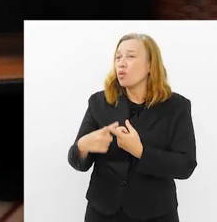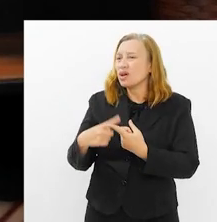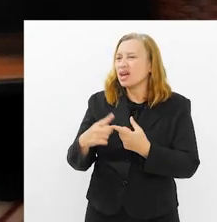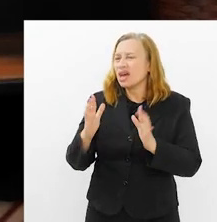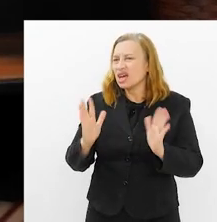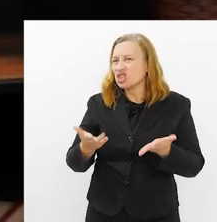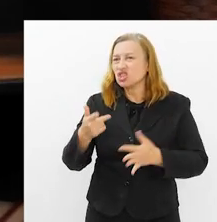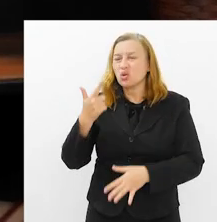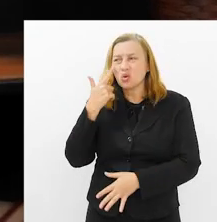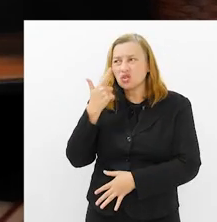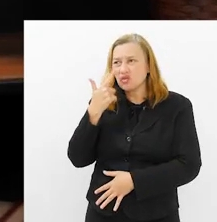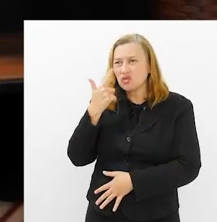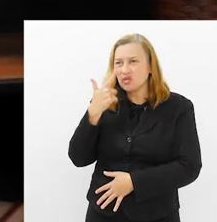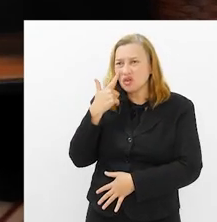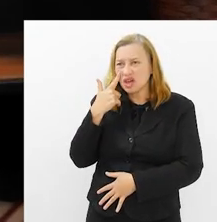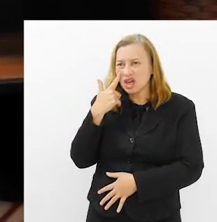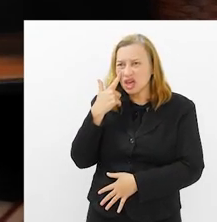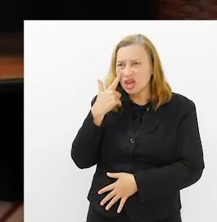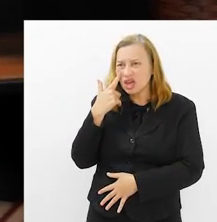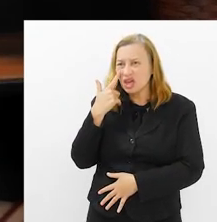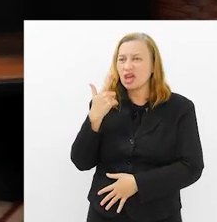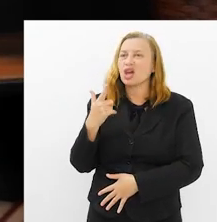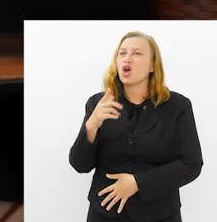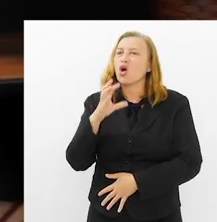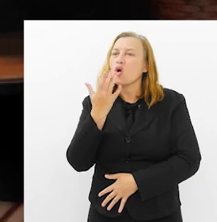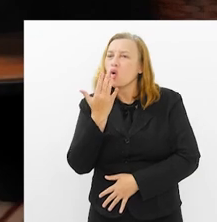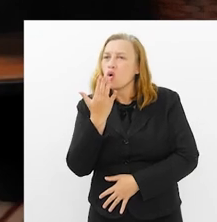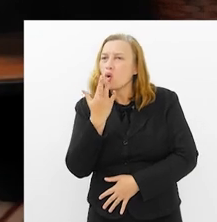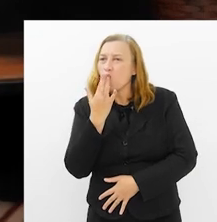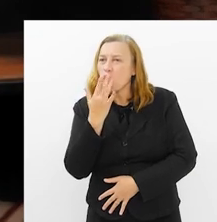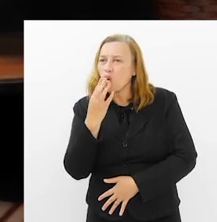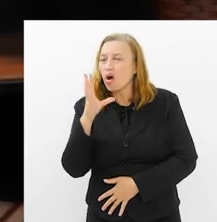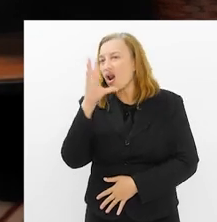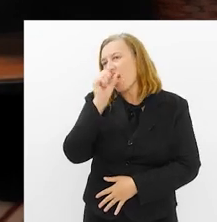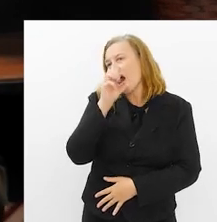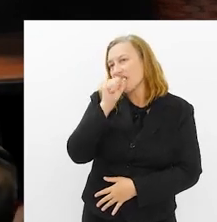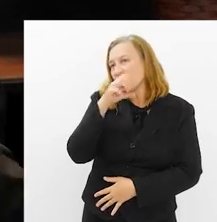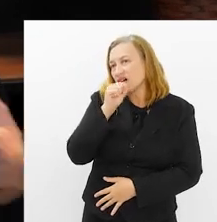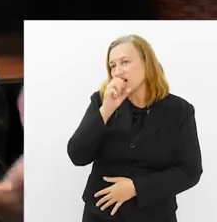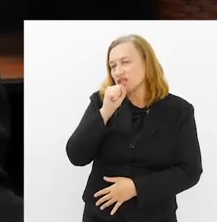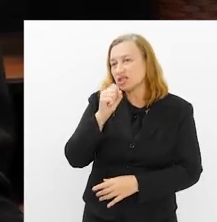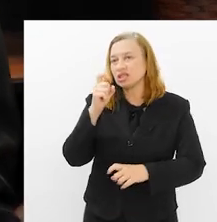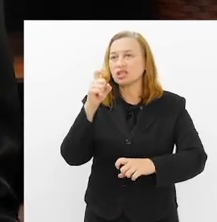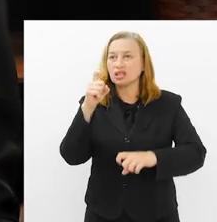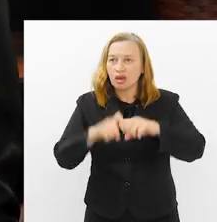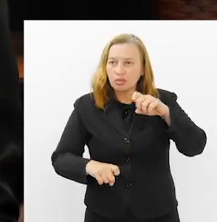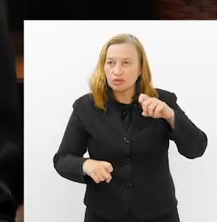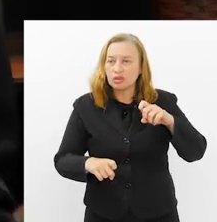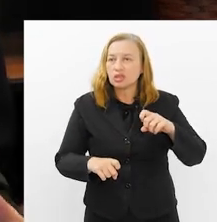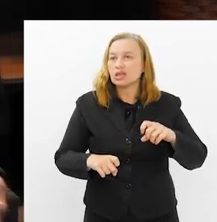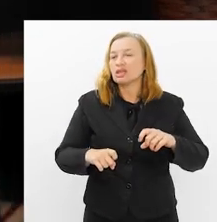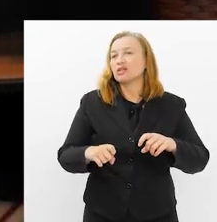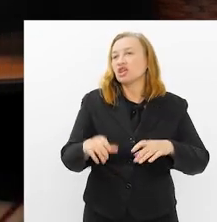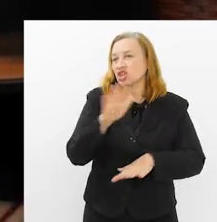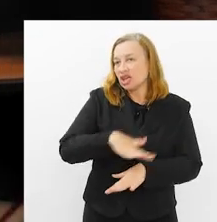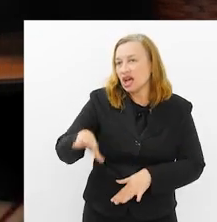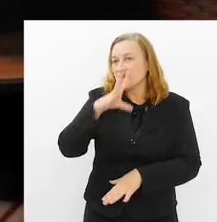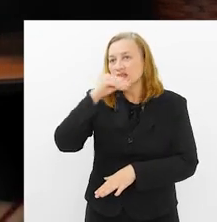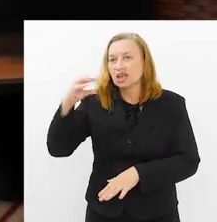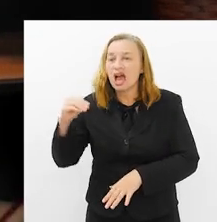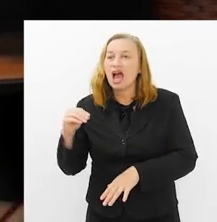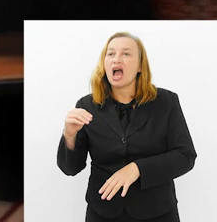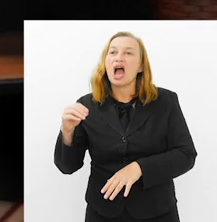gente hoje vê Agosto Laranja, conscientização ao abuso sexual de crianças e